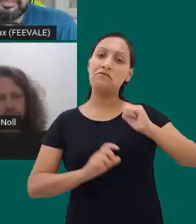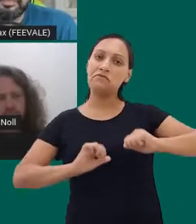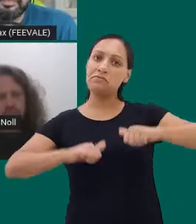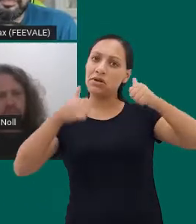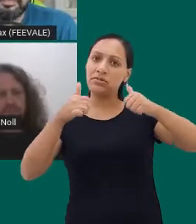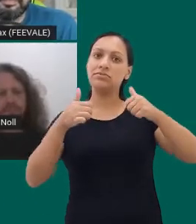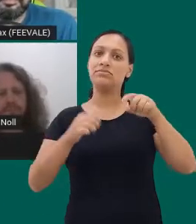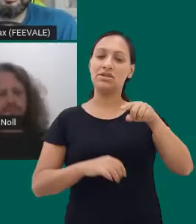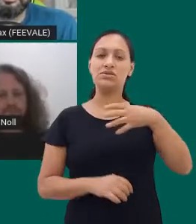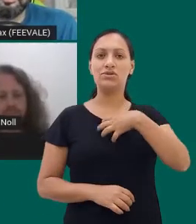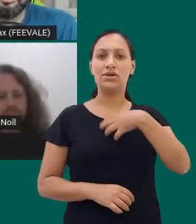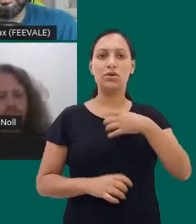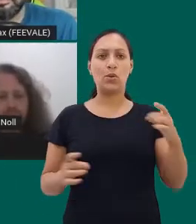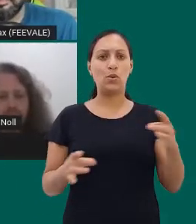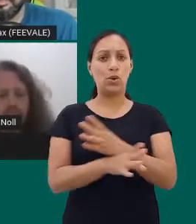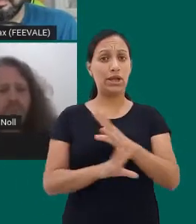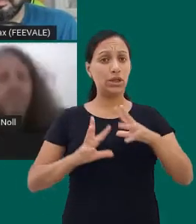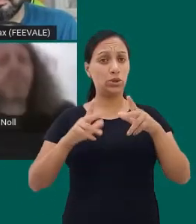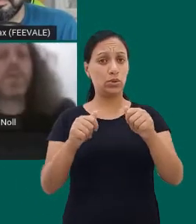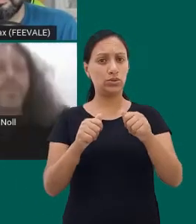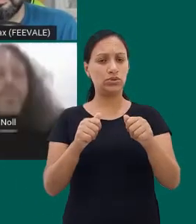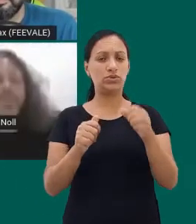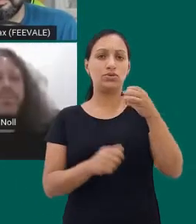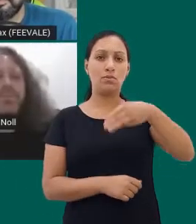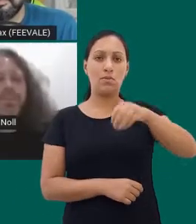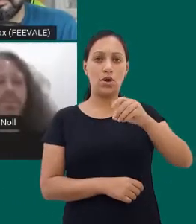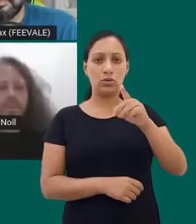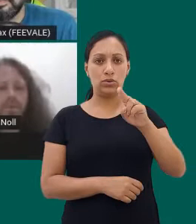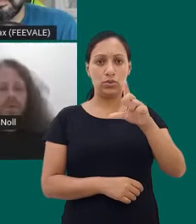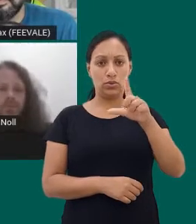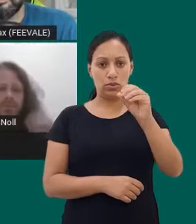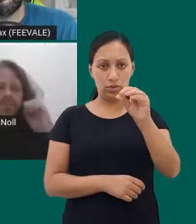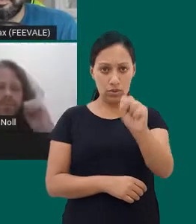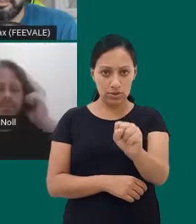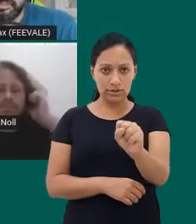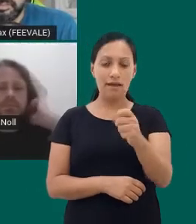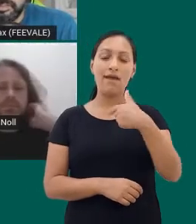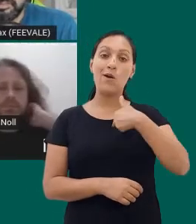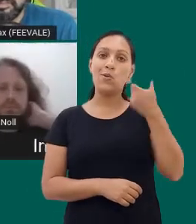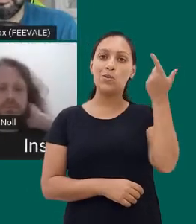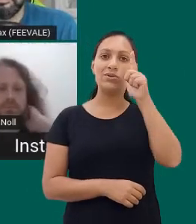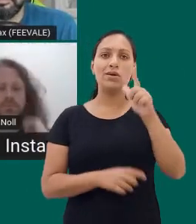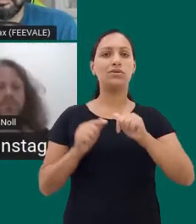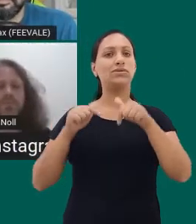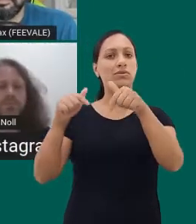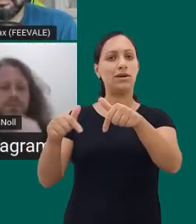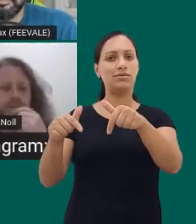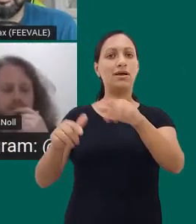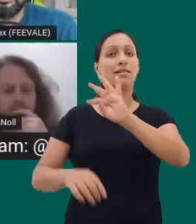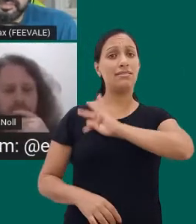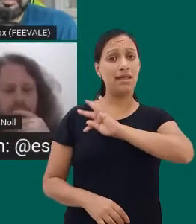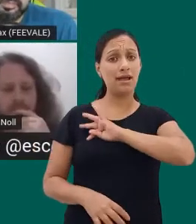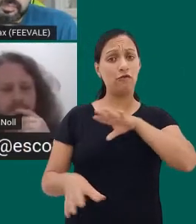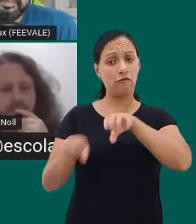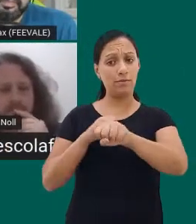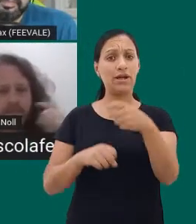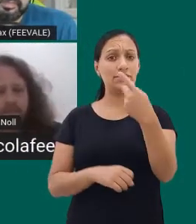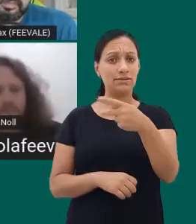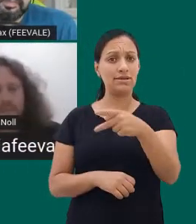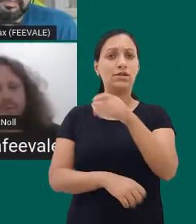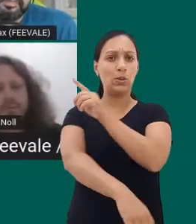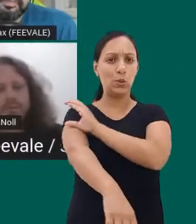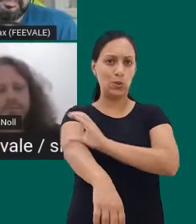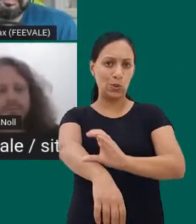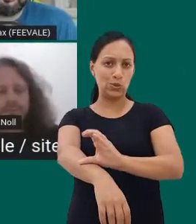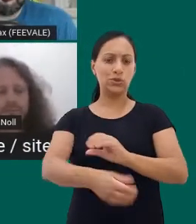todos os módulos daquele curso técnico, eu recebo, então, o meu certificado de técnico naquele curso,